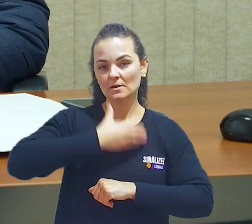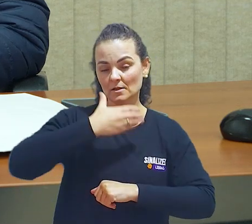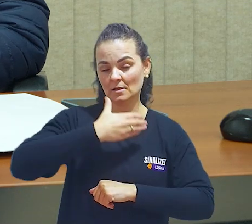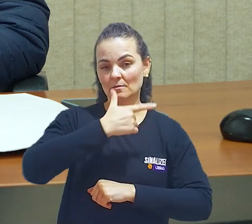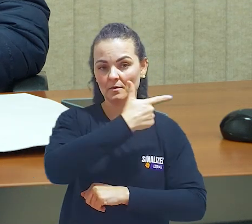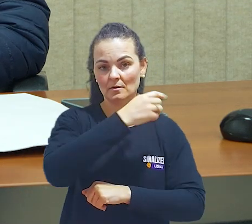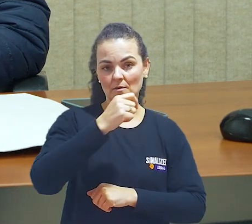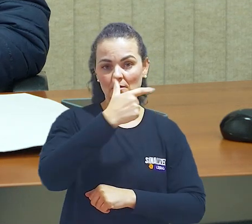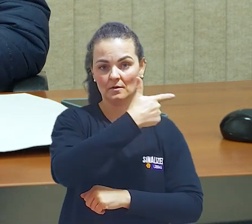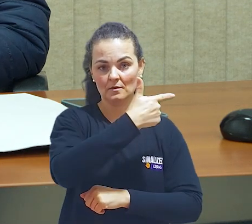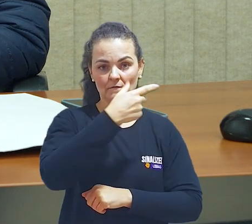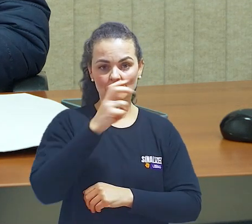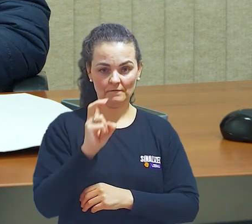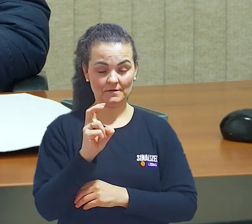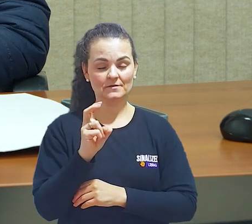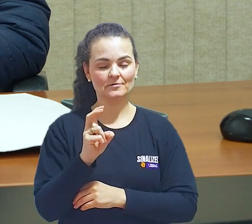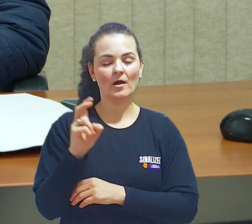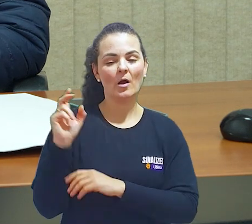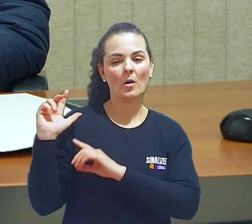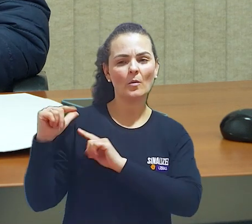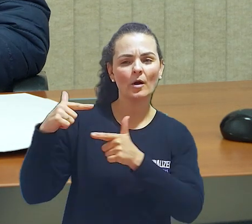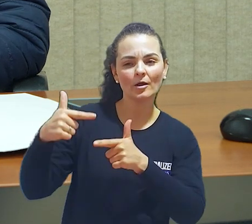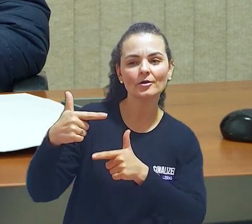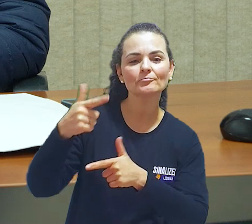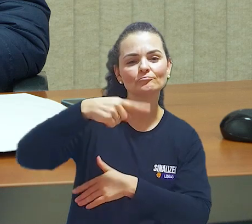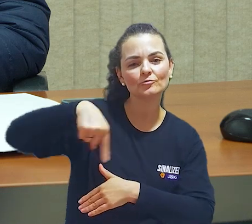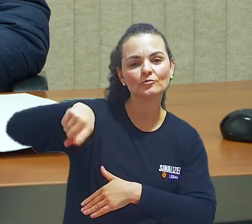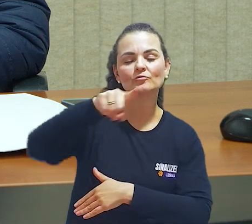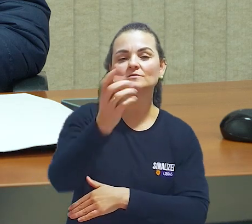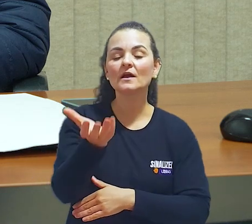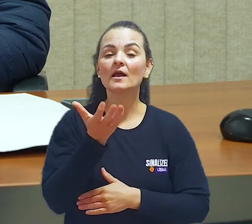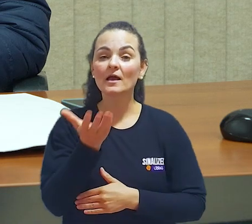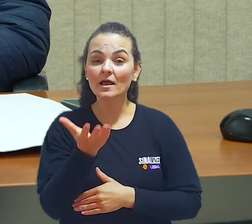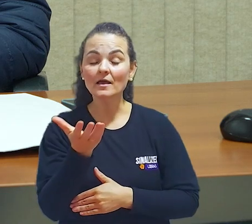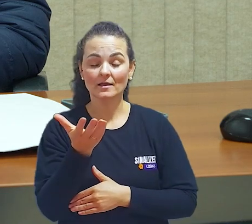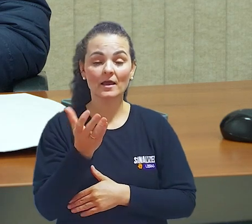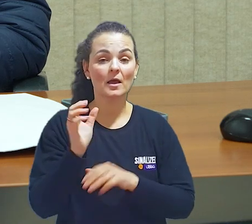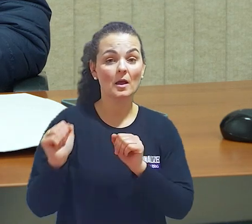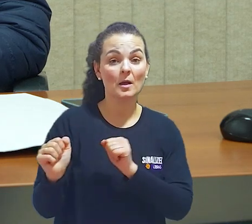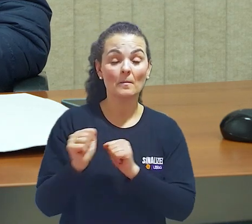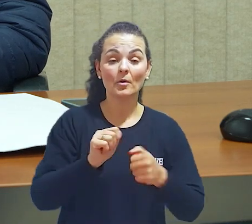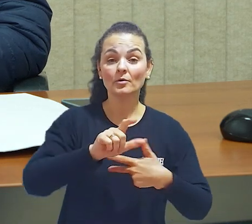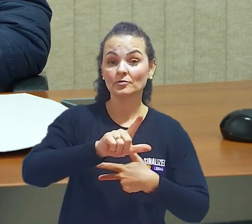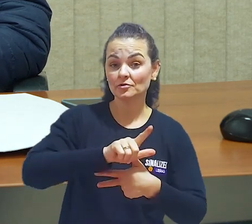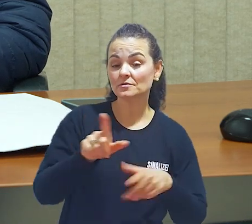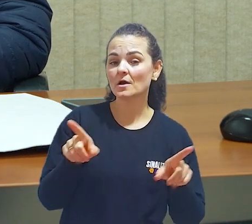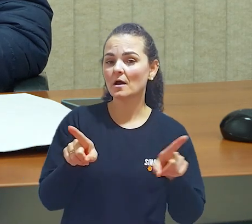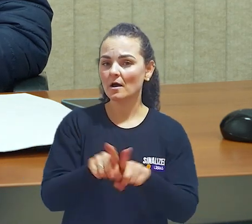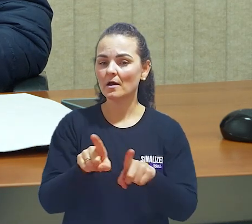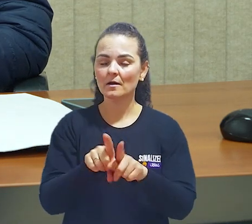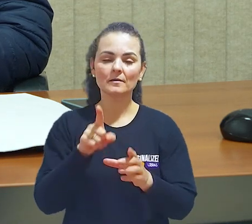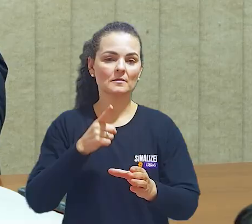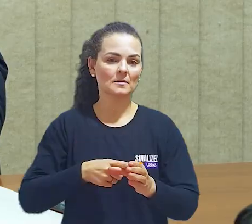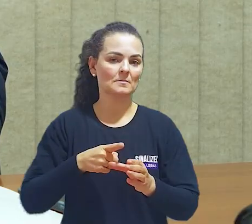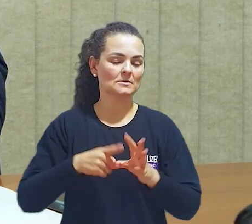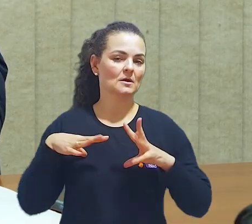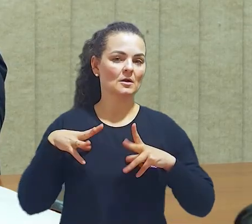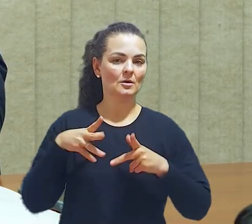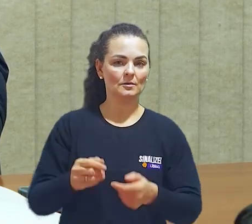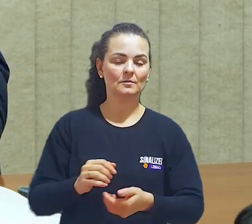2025, qual legado o senhor espera deixar para o Poder Legislativo de Jaraguá do Sul e também para a nossa cidade como um